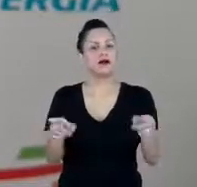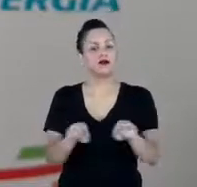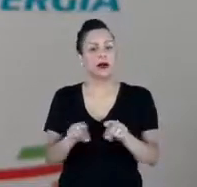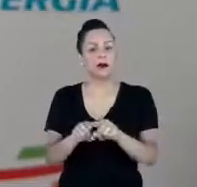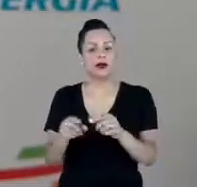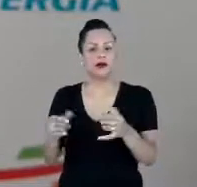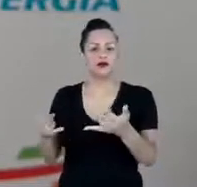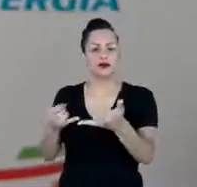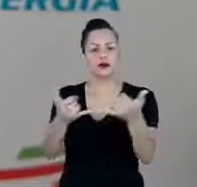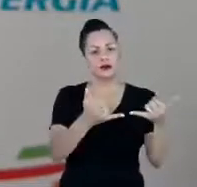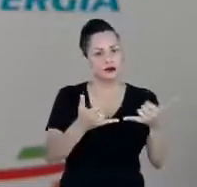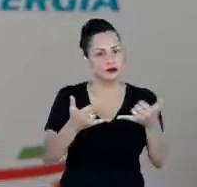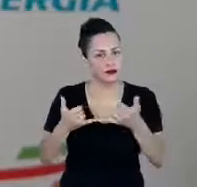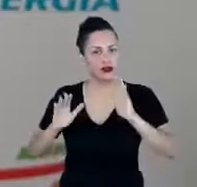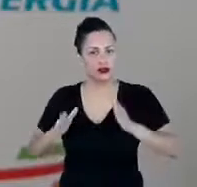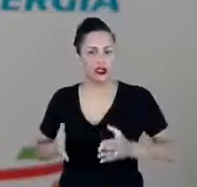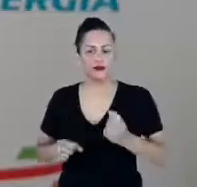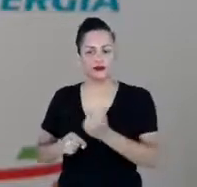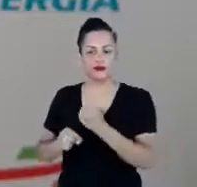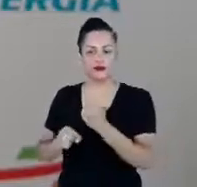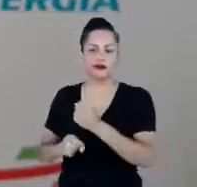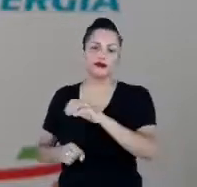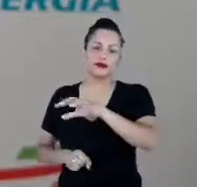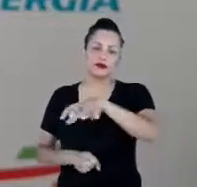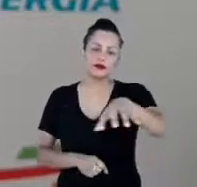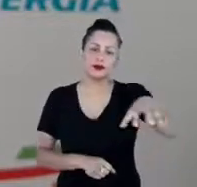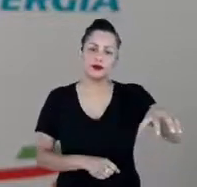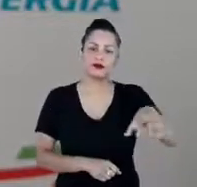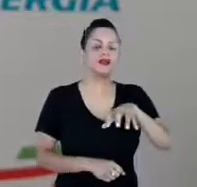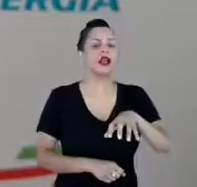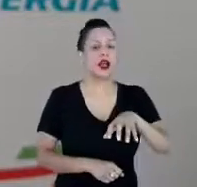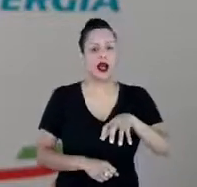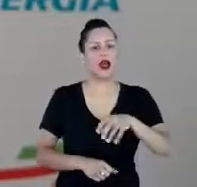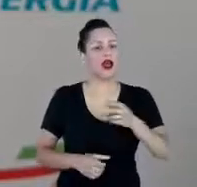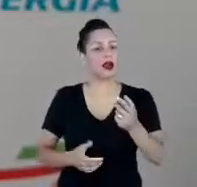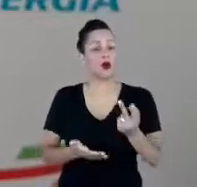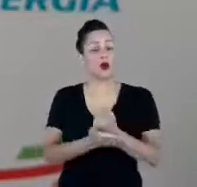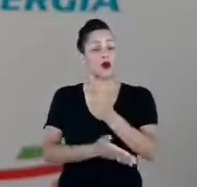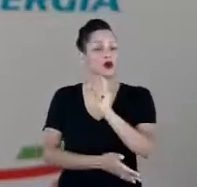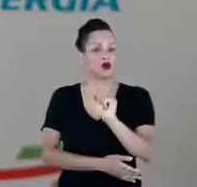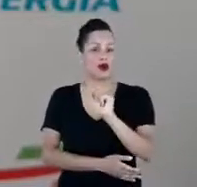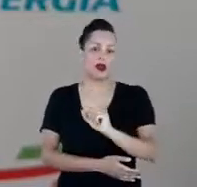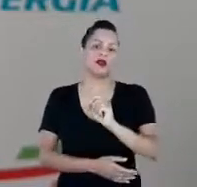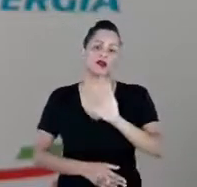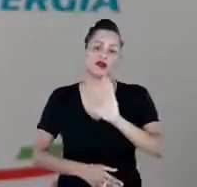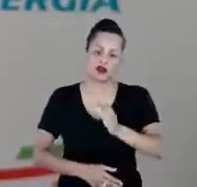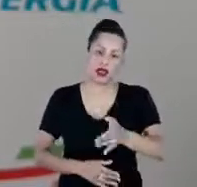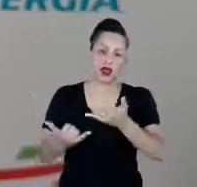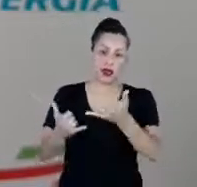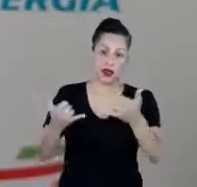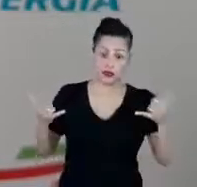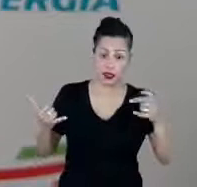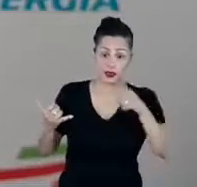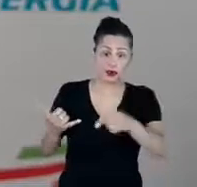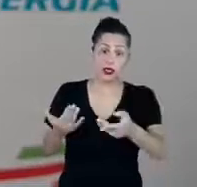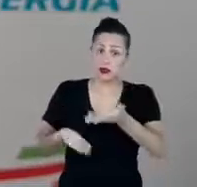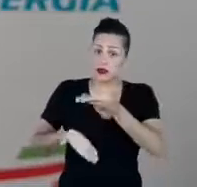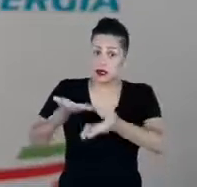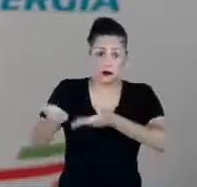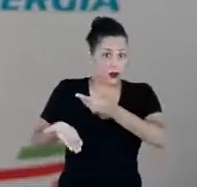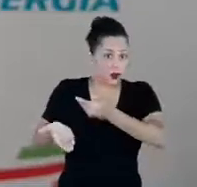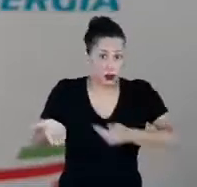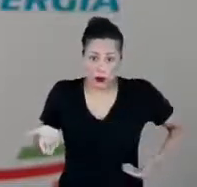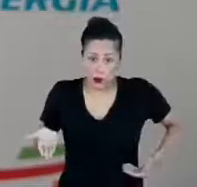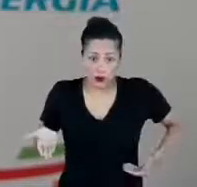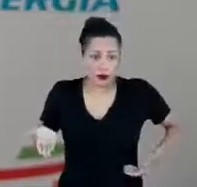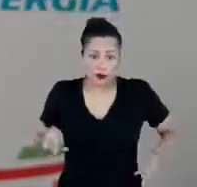sendo construídas fez com que a eletricidade como uma serviço público ou se tornou